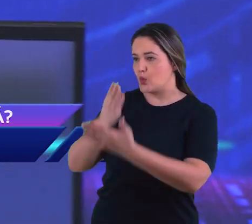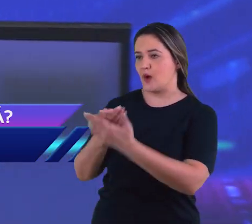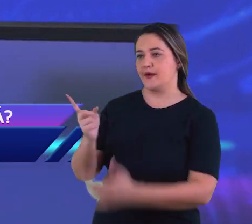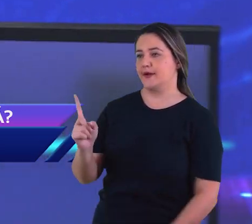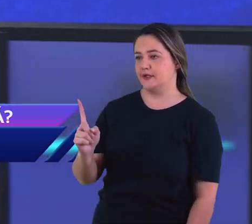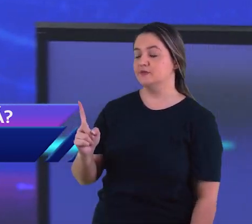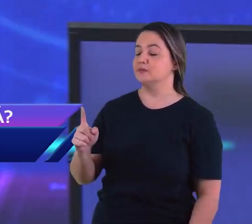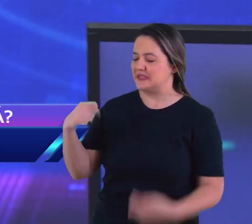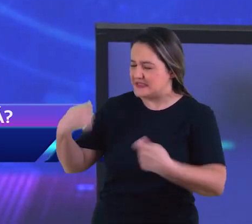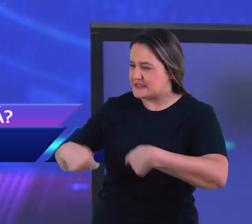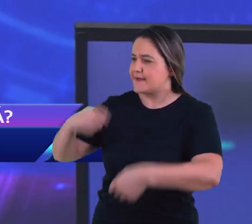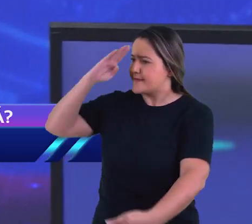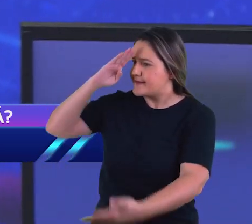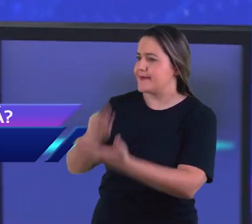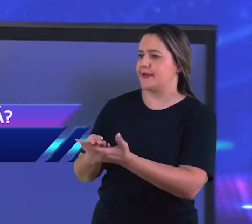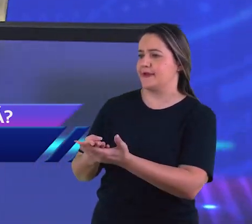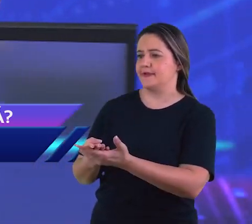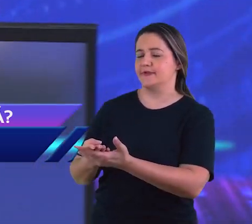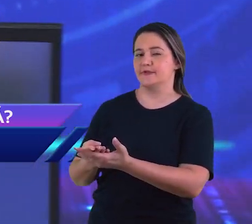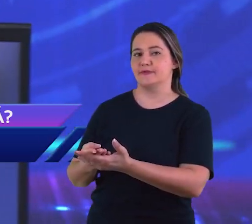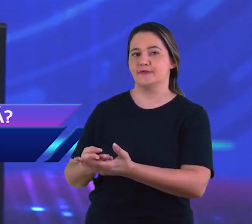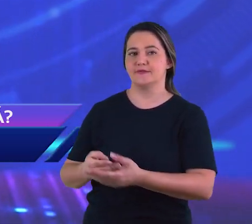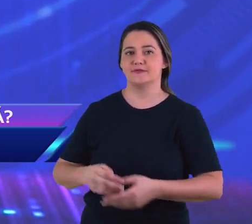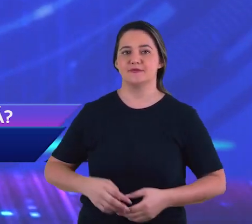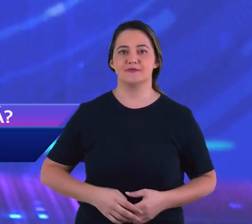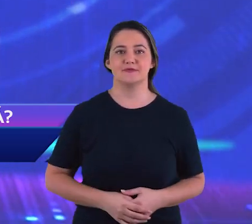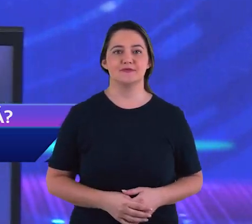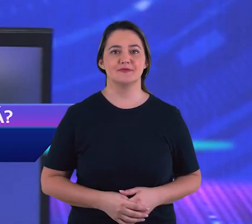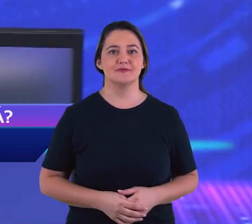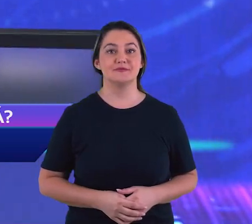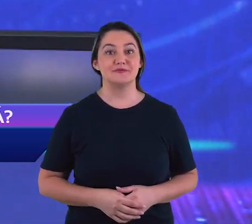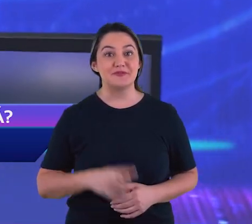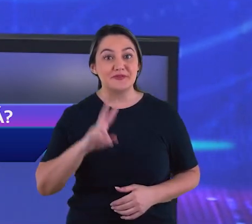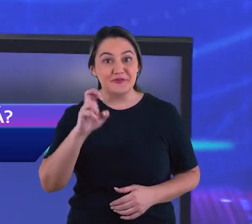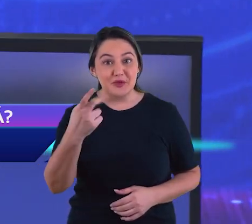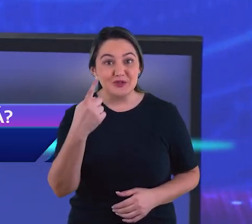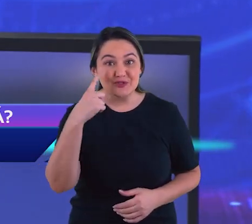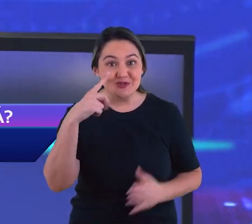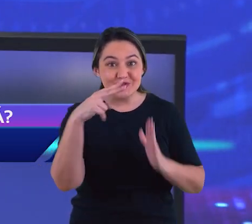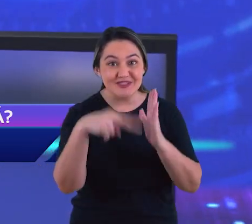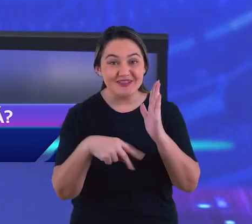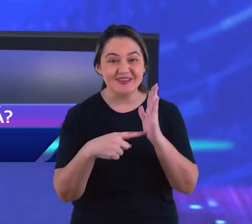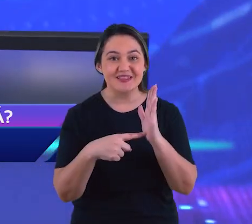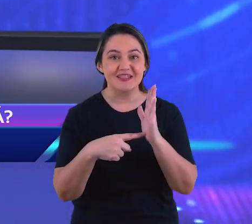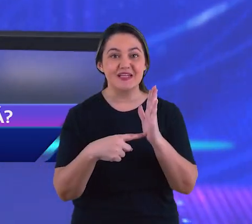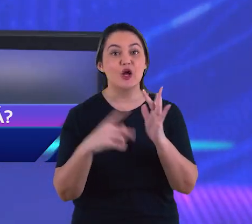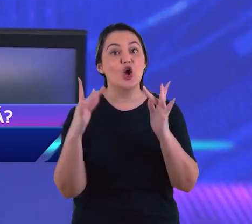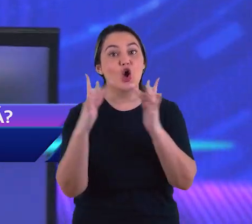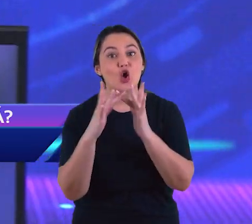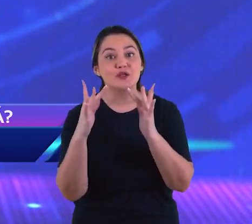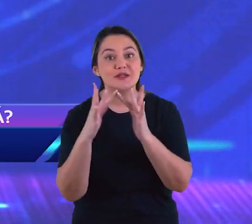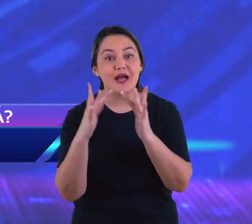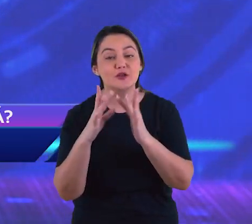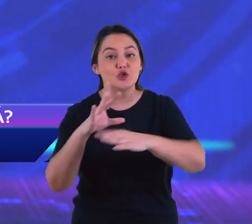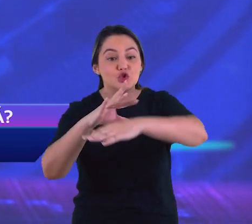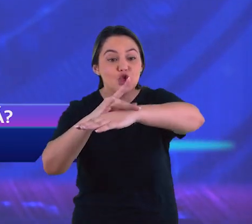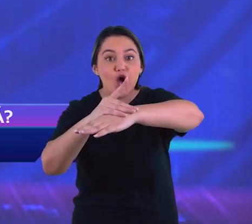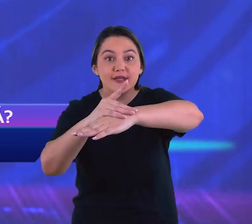mas crente. O que aconteceu aqui com Tomé e Jesus? Foi um